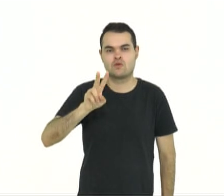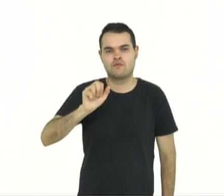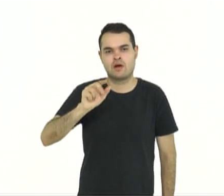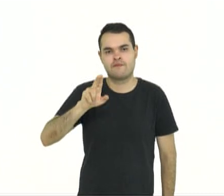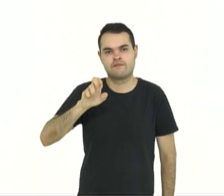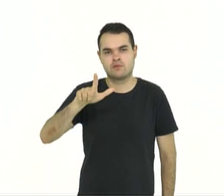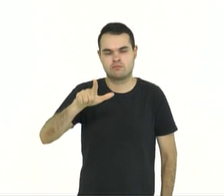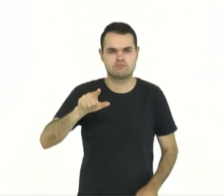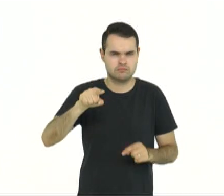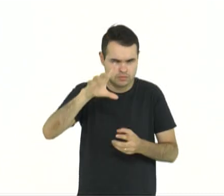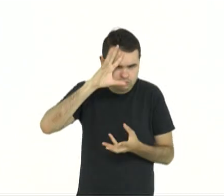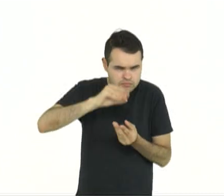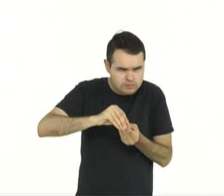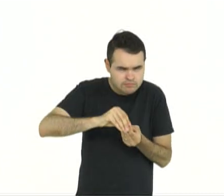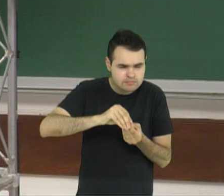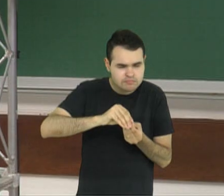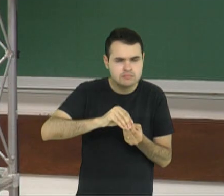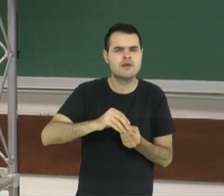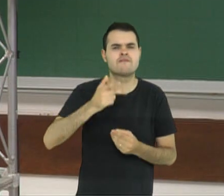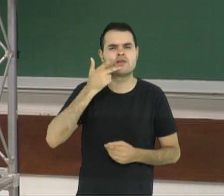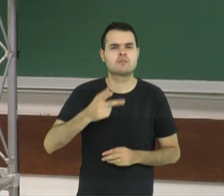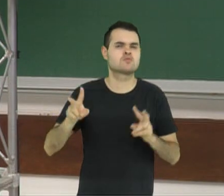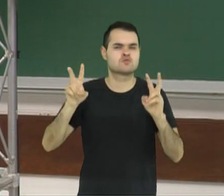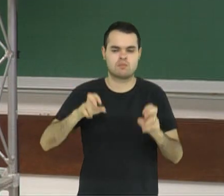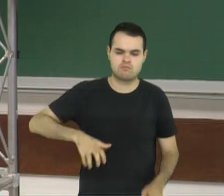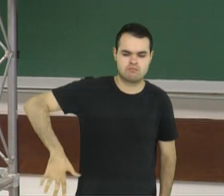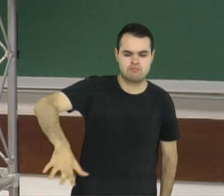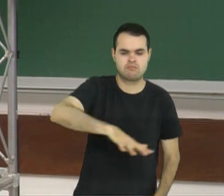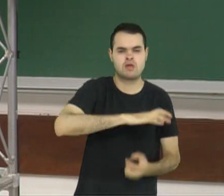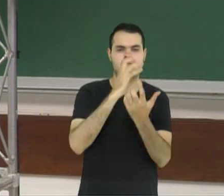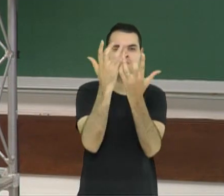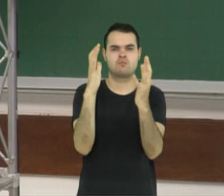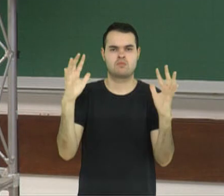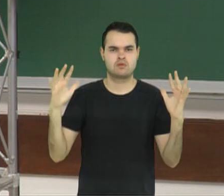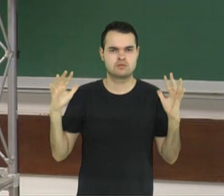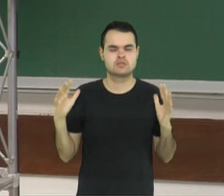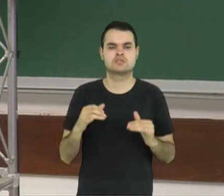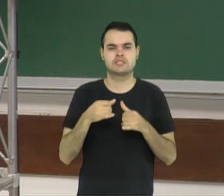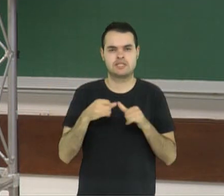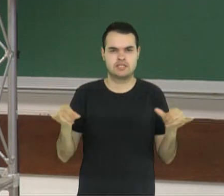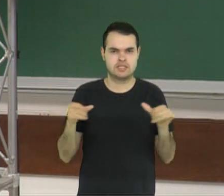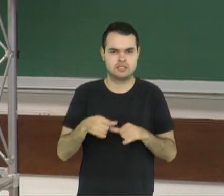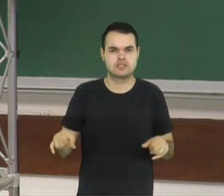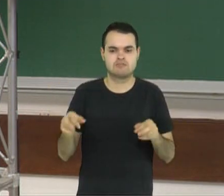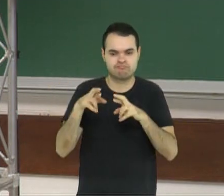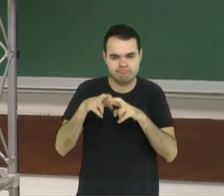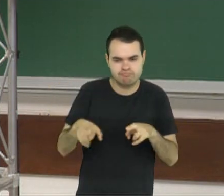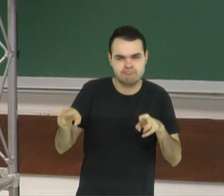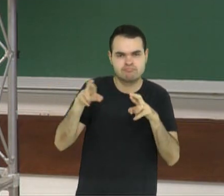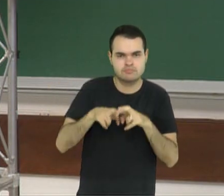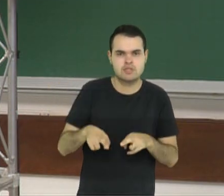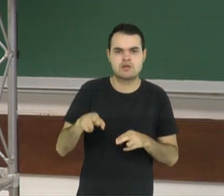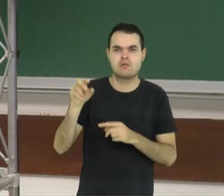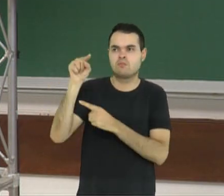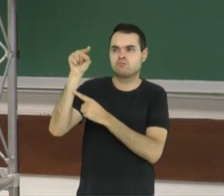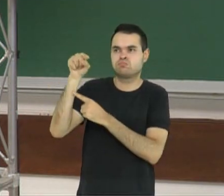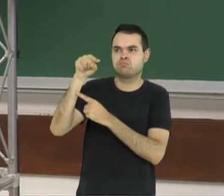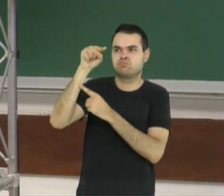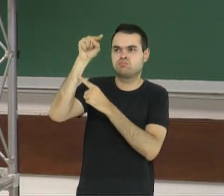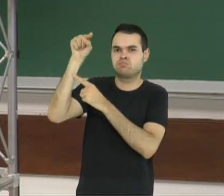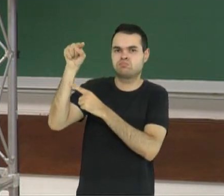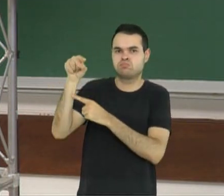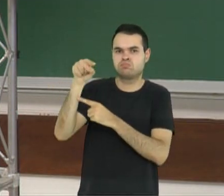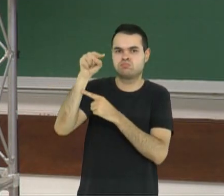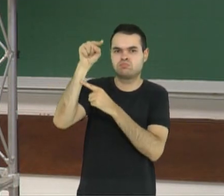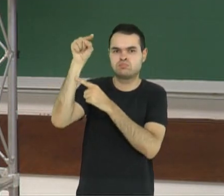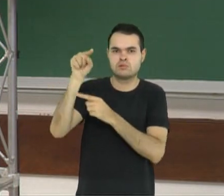que hablamos nesta classe? Nós falamos sobre o meio ambiente, né? Sobre as energias renováveis, energia eólica,